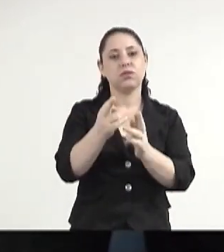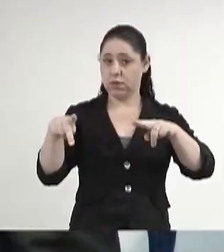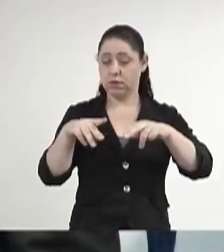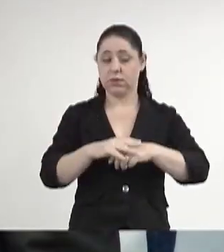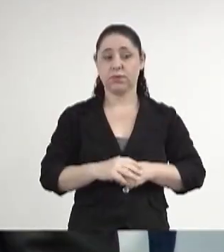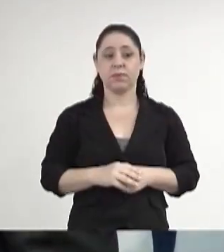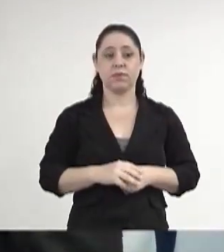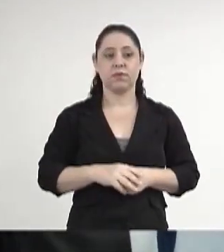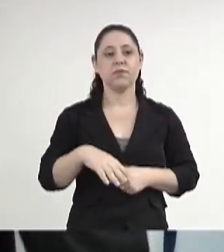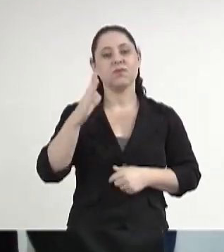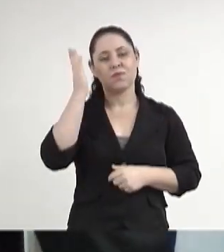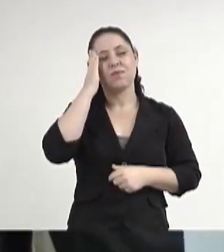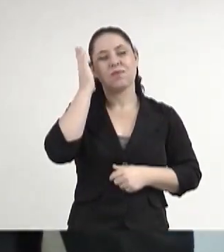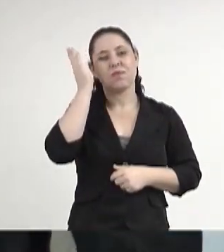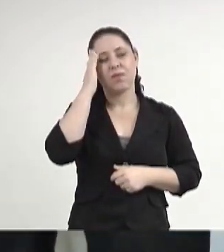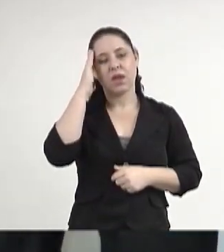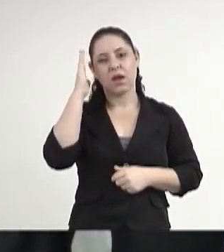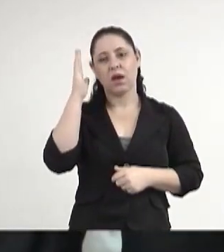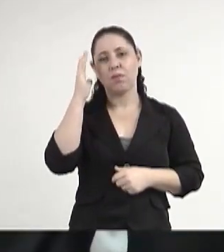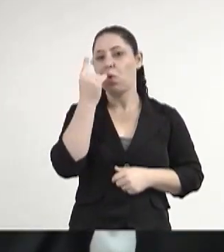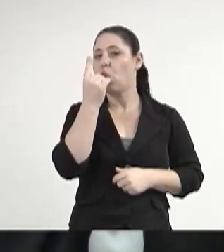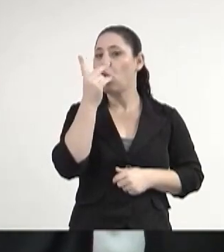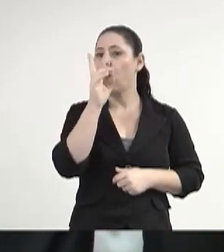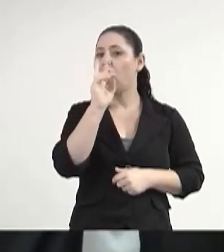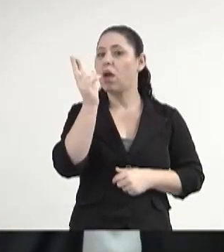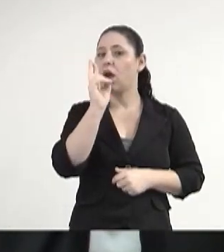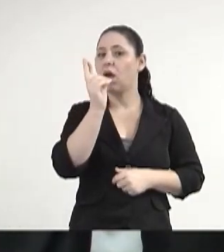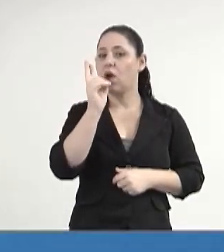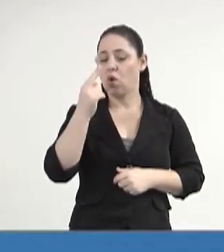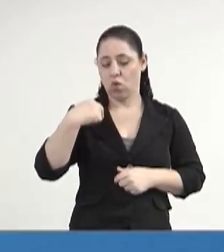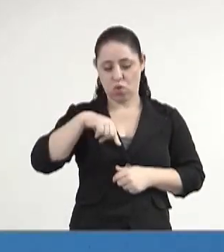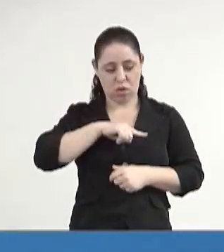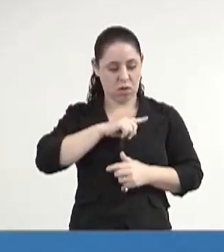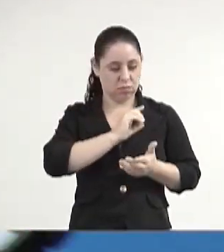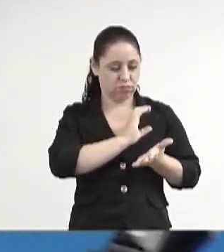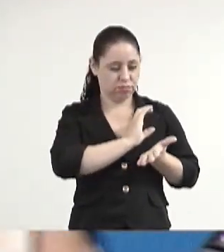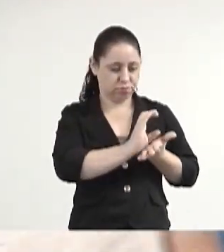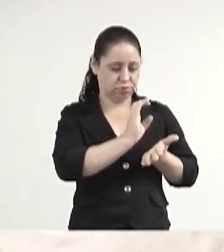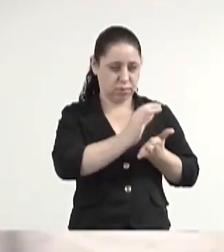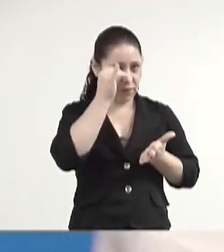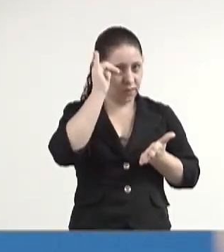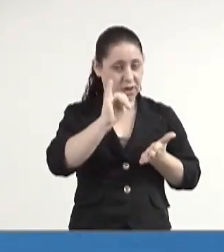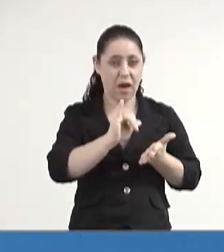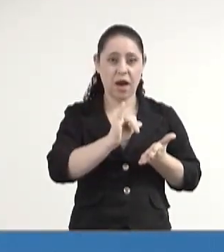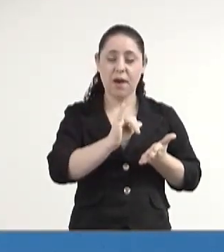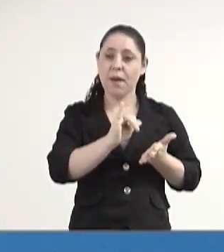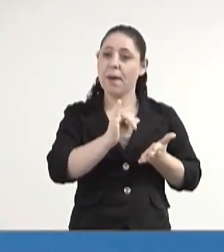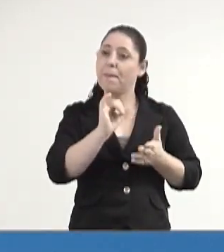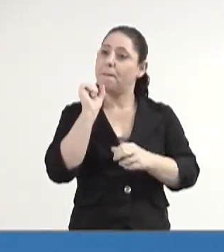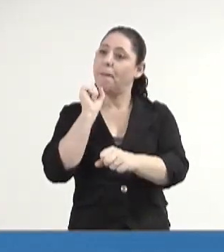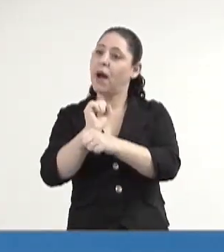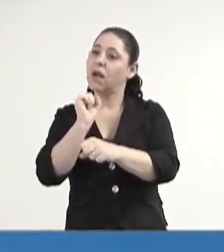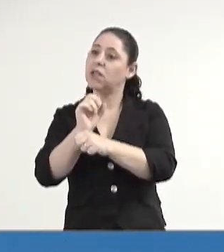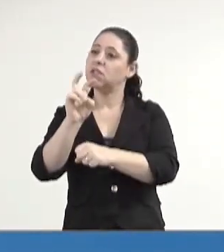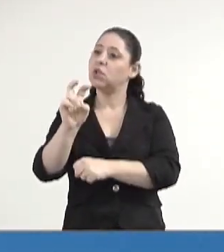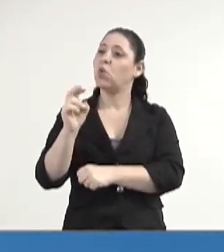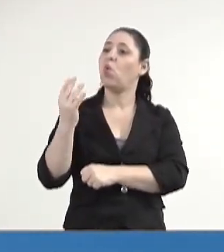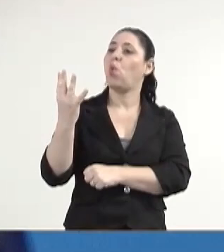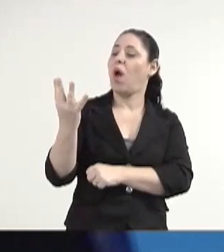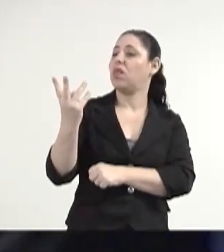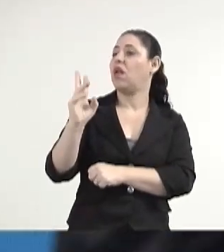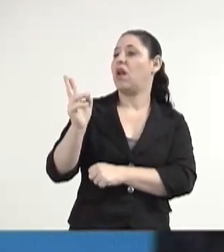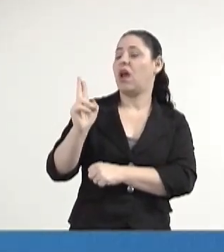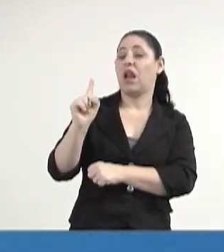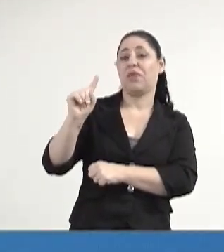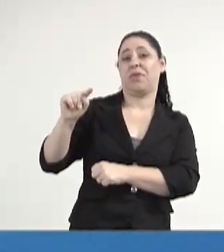isso. Sabemos que a cada R$1 que nós investirmos na prevenção, a gente vai deixar de gastar 4 ou 5 lá na